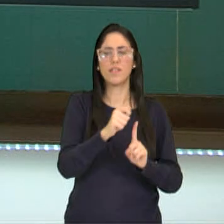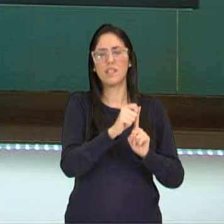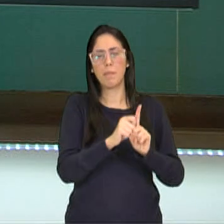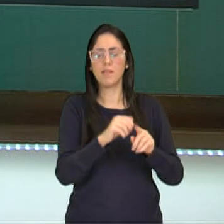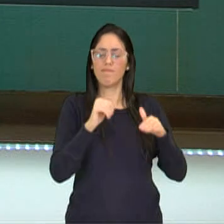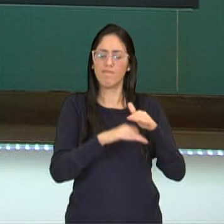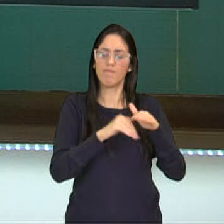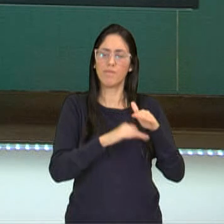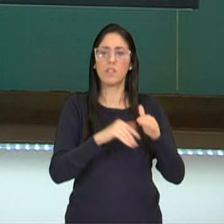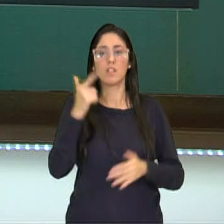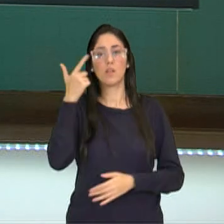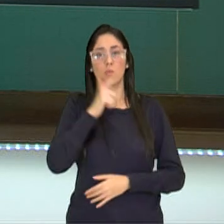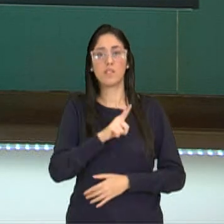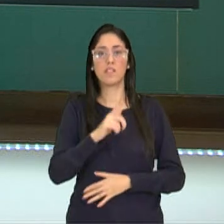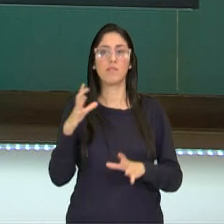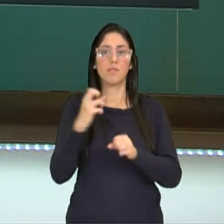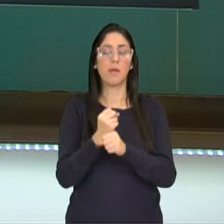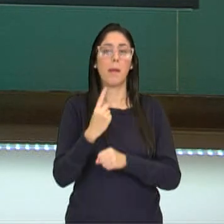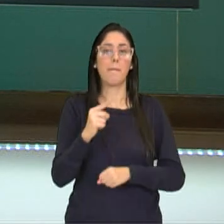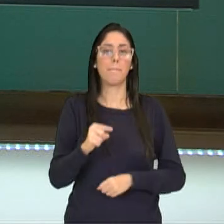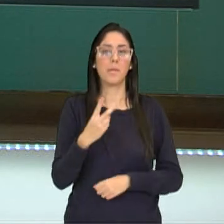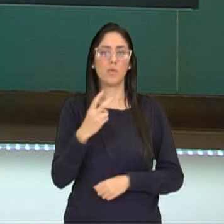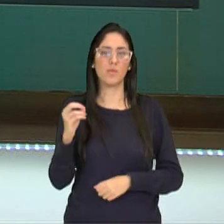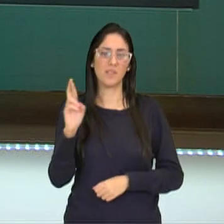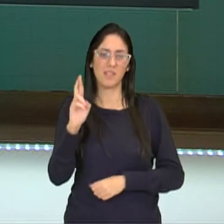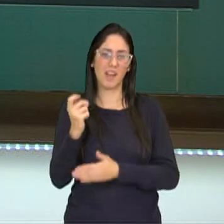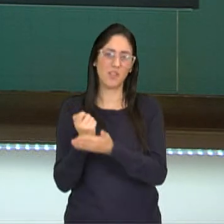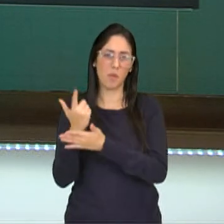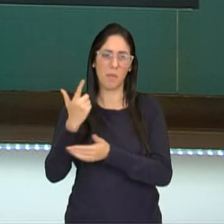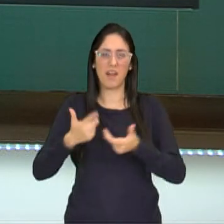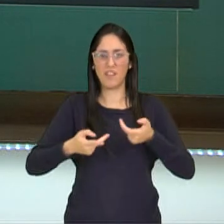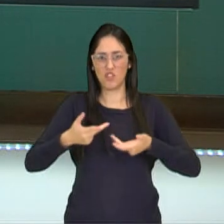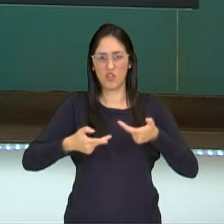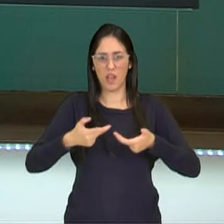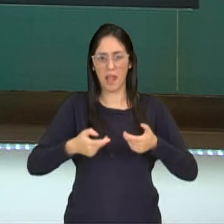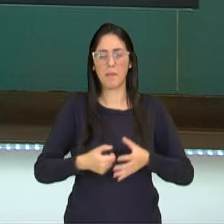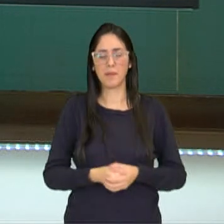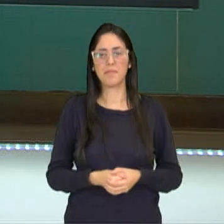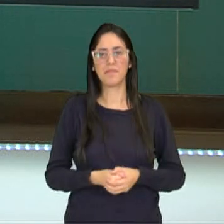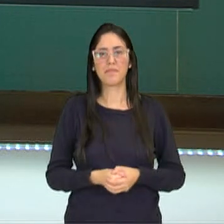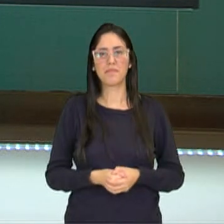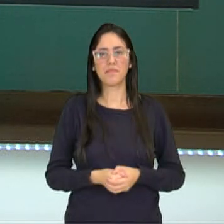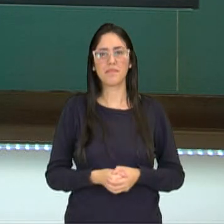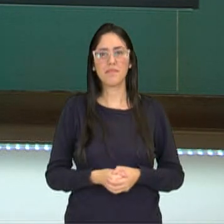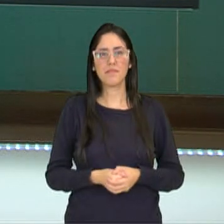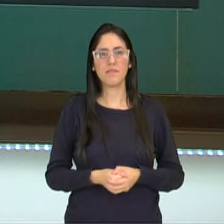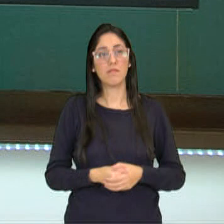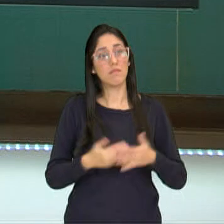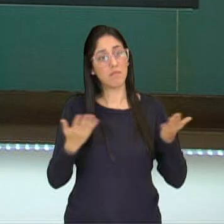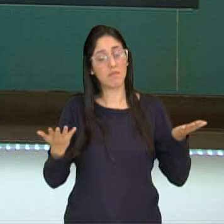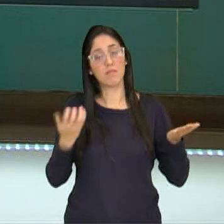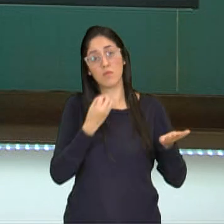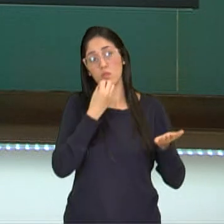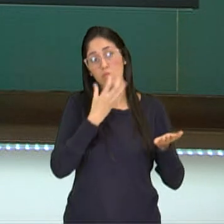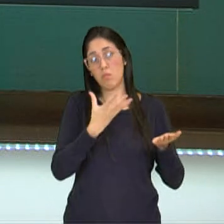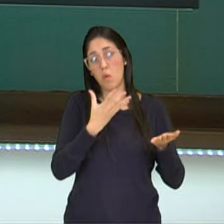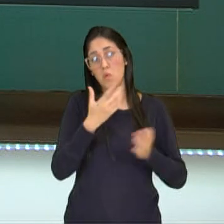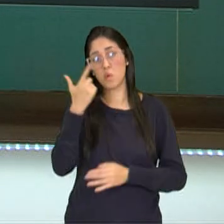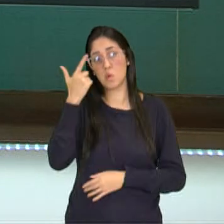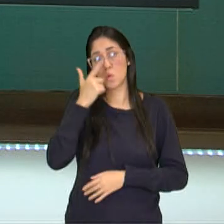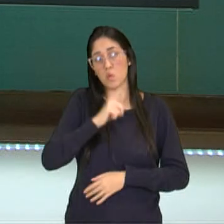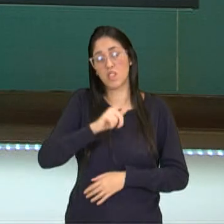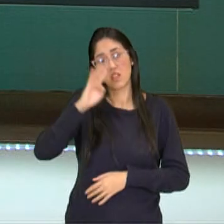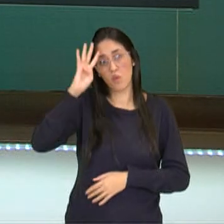o 1.200 que ele quer comprar o videogame, não é verdade? Mas aí você já viu uma luz no fim do túnel, como que ele